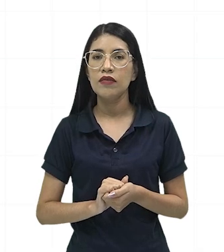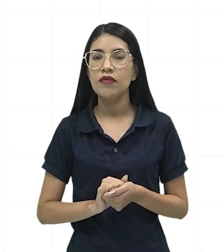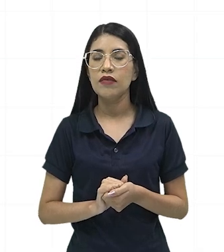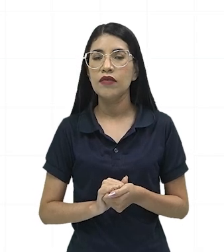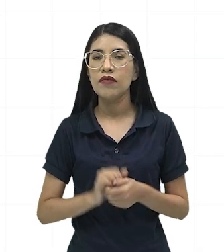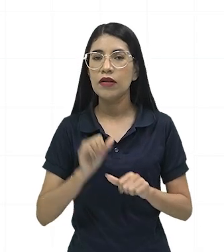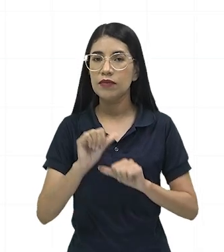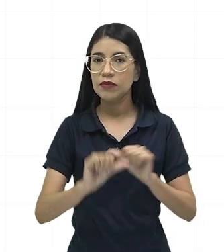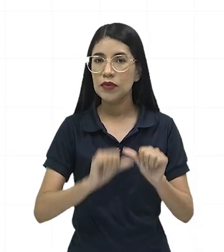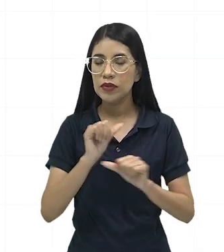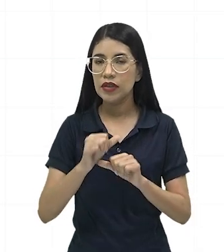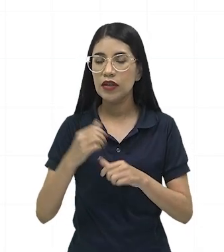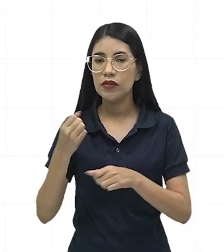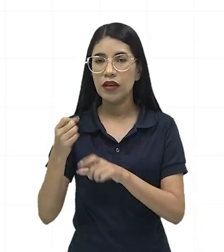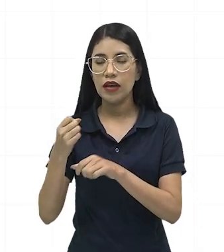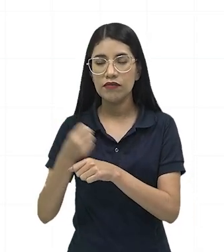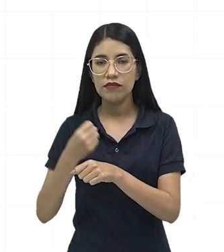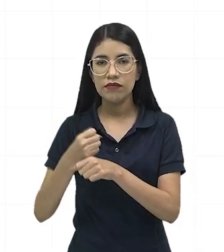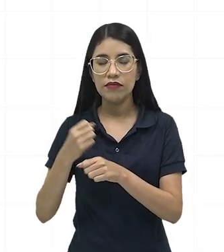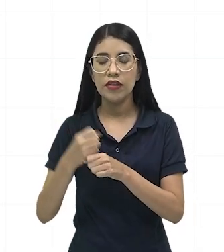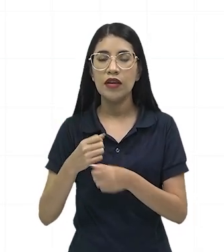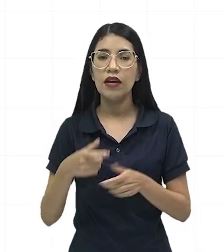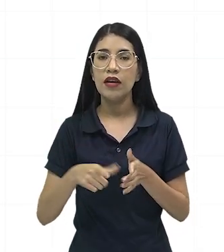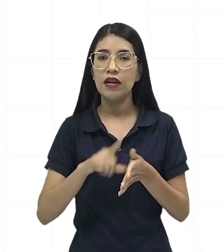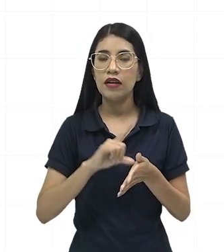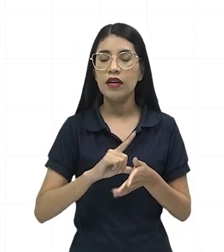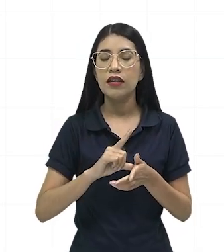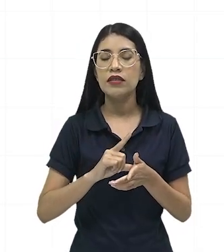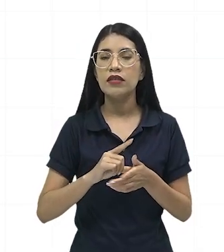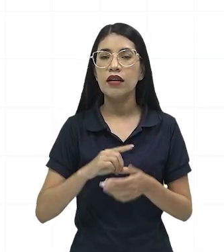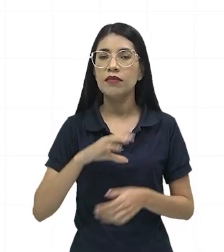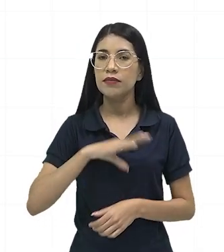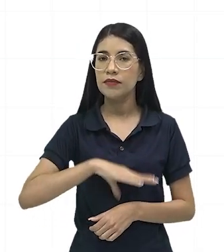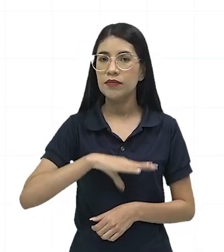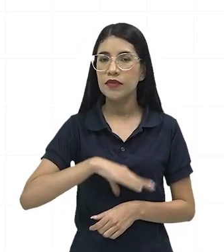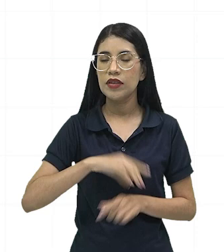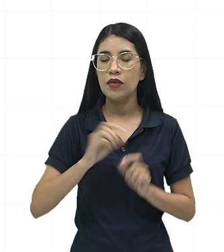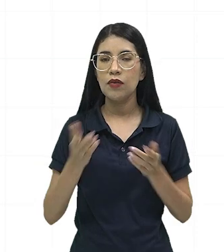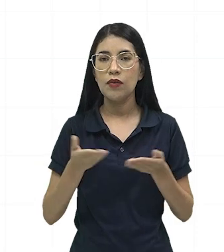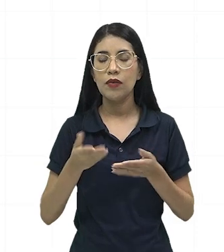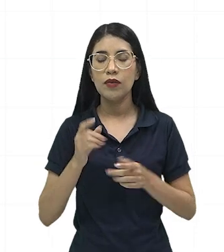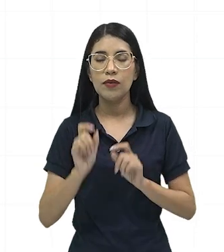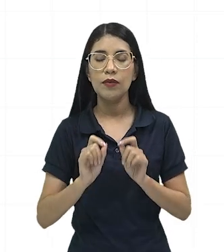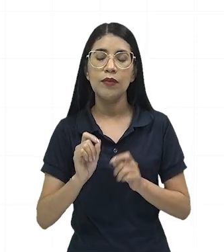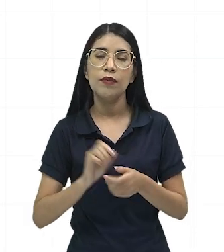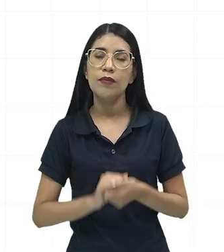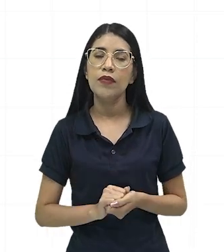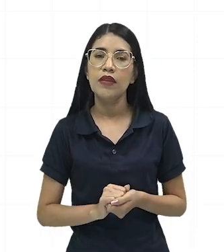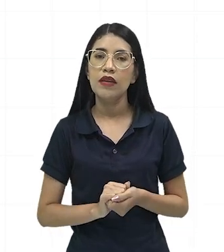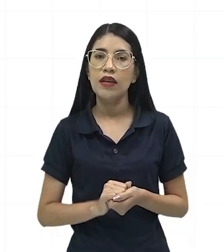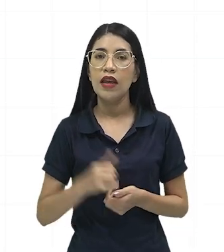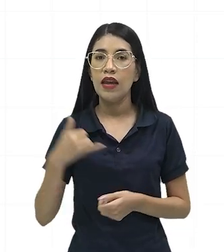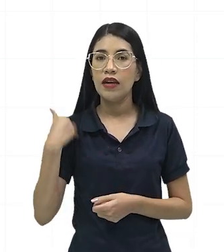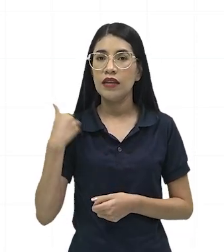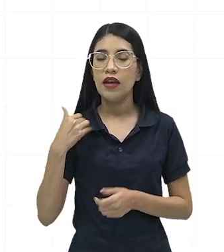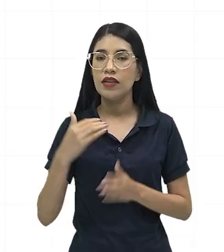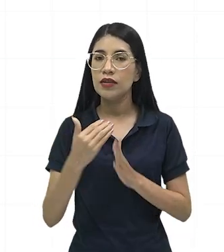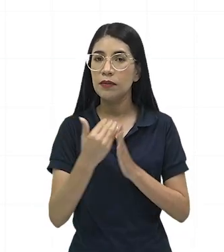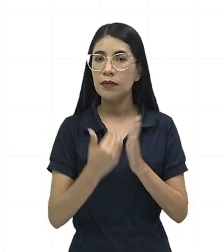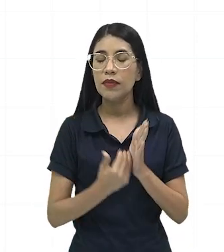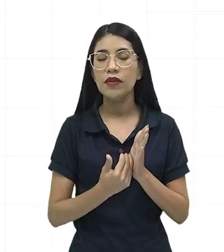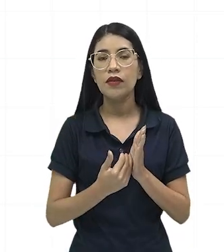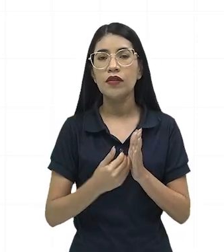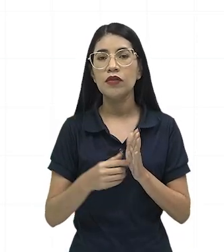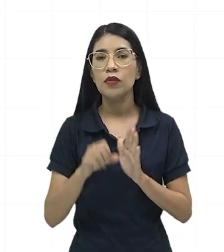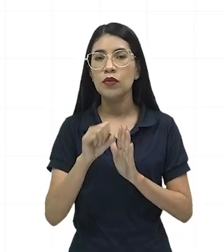longo dos anos. A média de idade para a primeira menstruação hoje é muito menor do que era no início